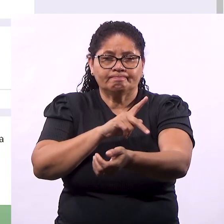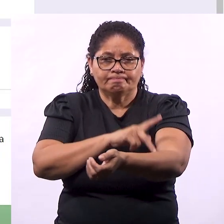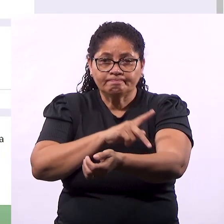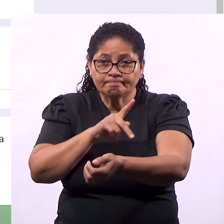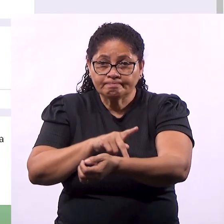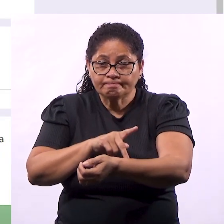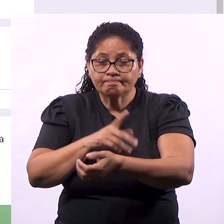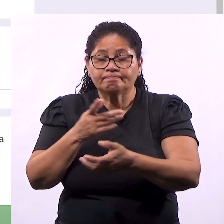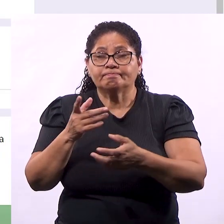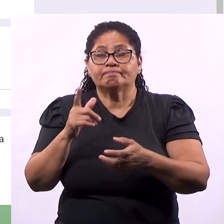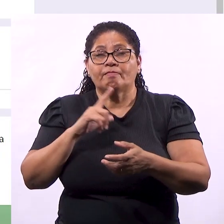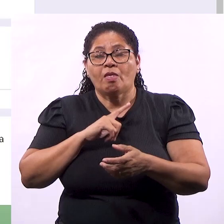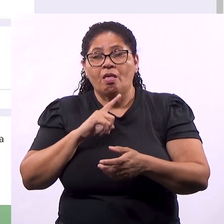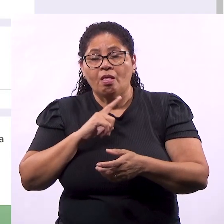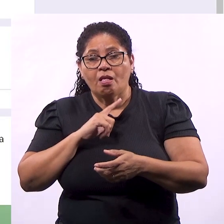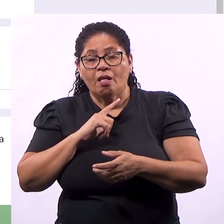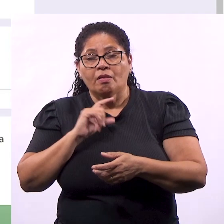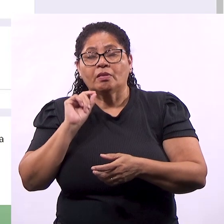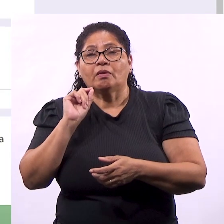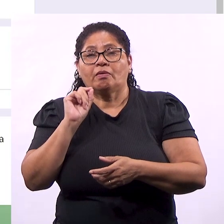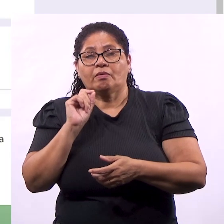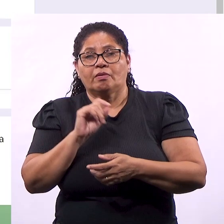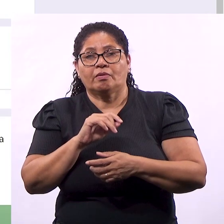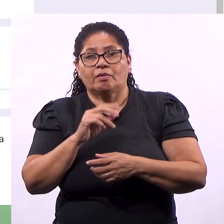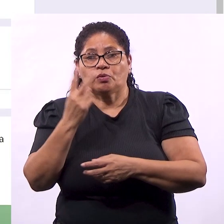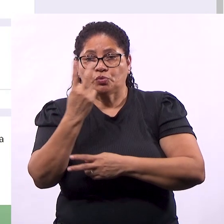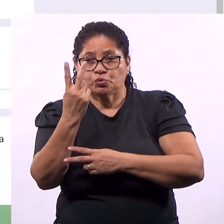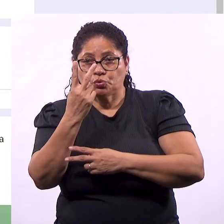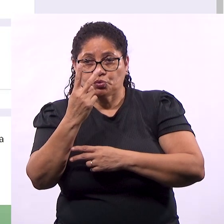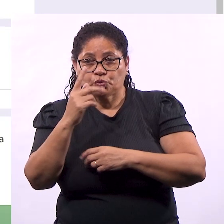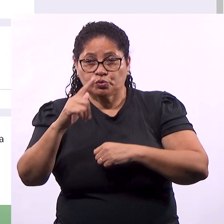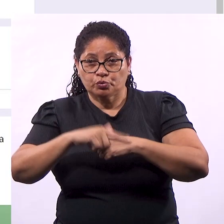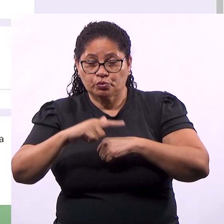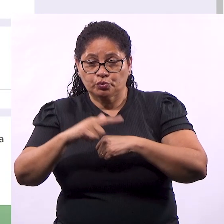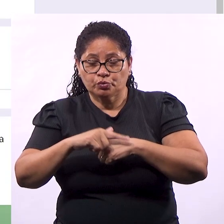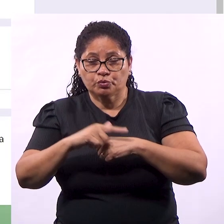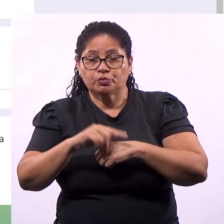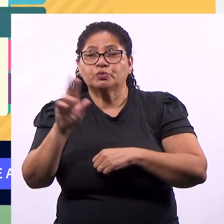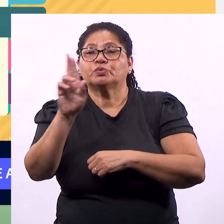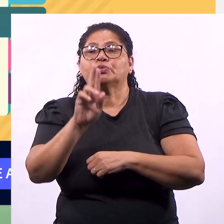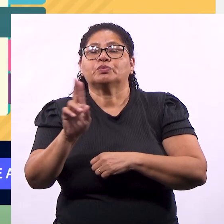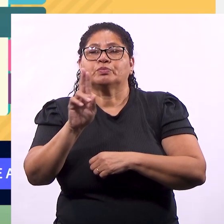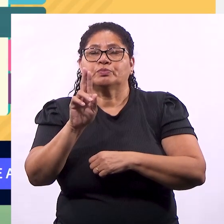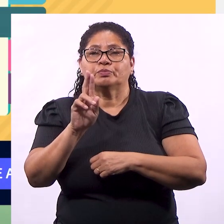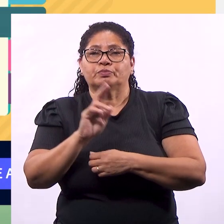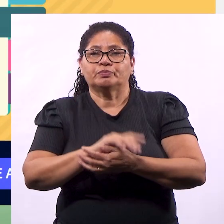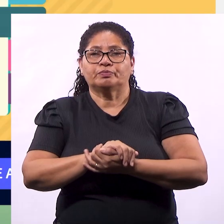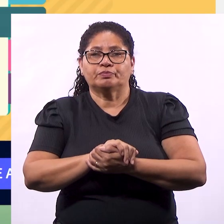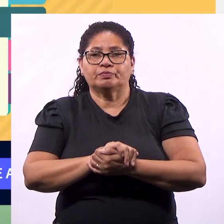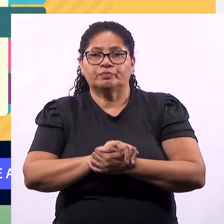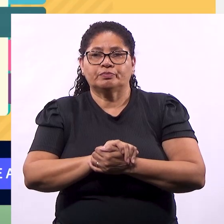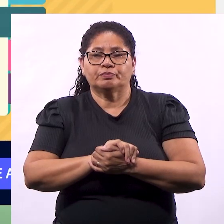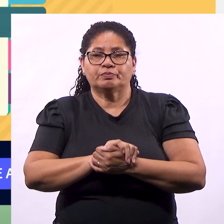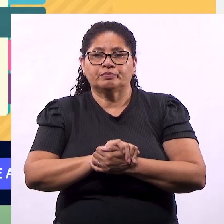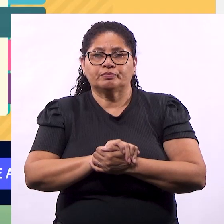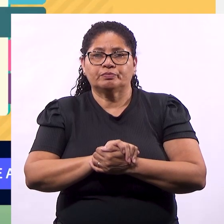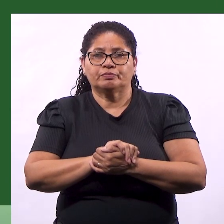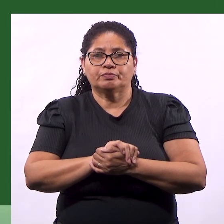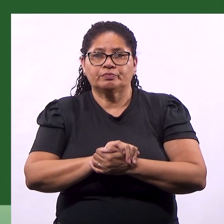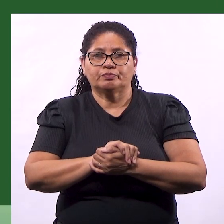didático pedagógica Então a gente tem aqui a os dois instrumentos que nós vamos usar que é